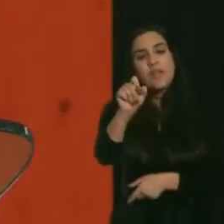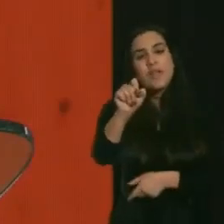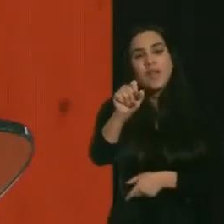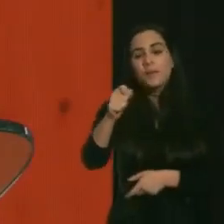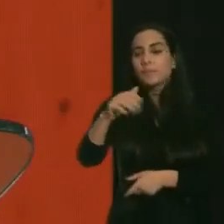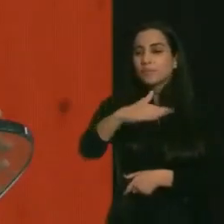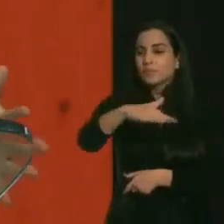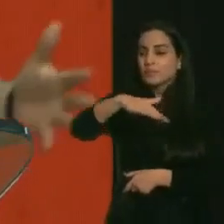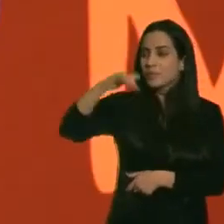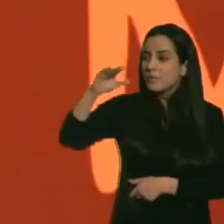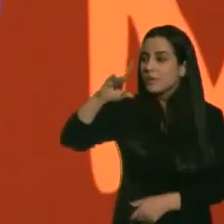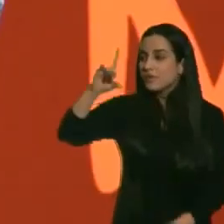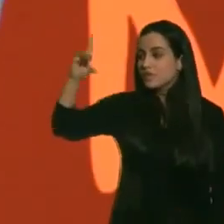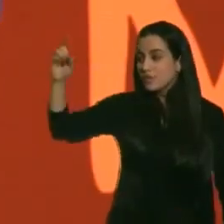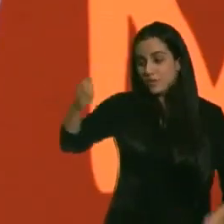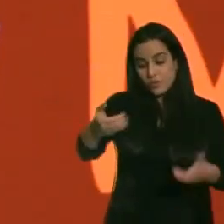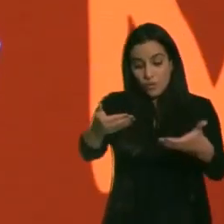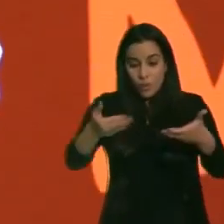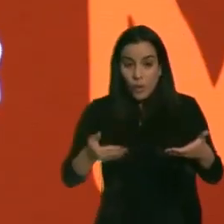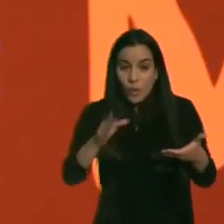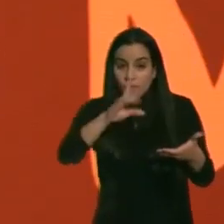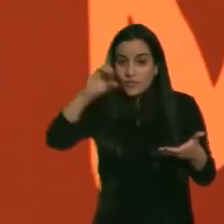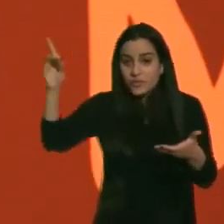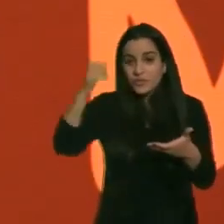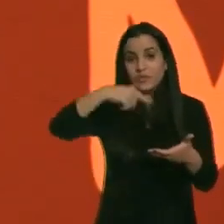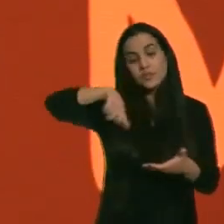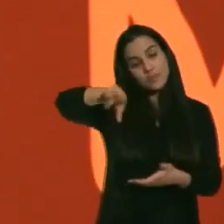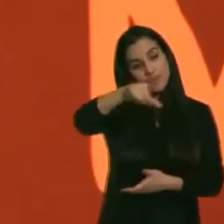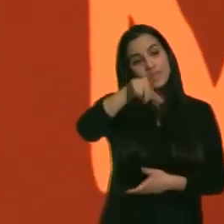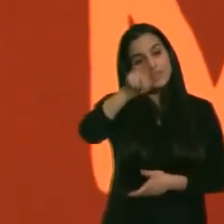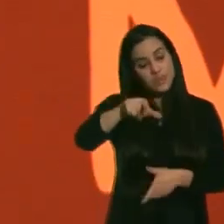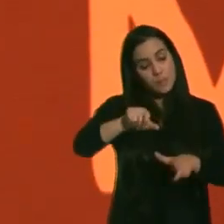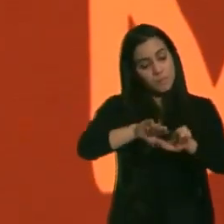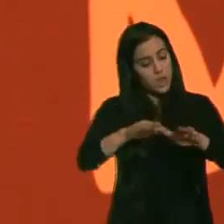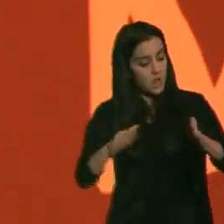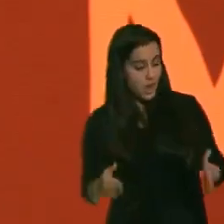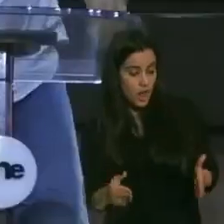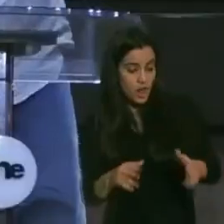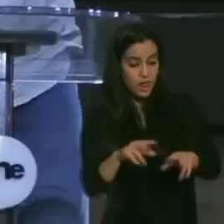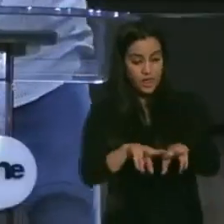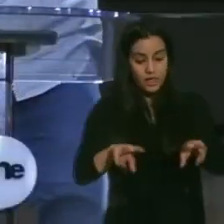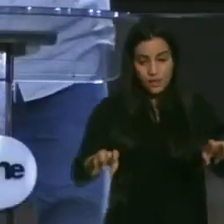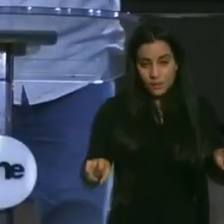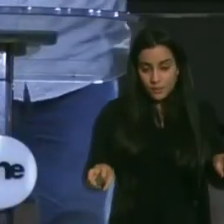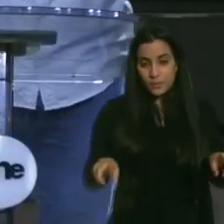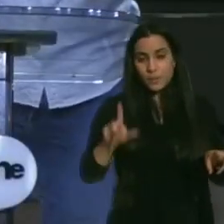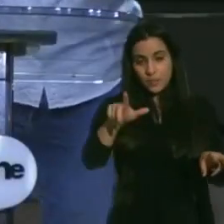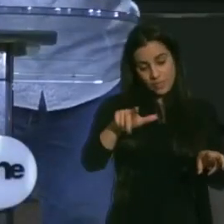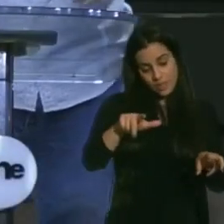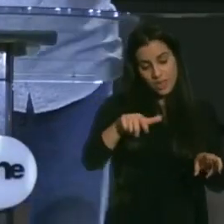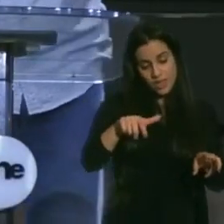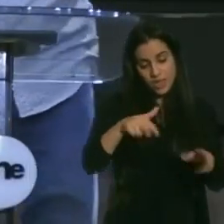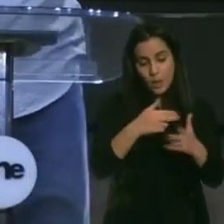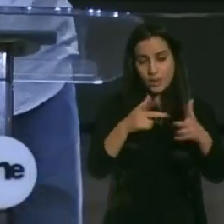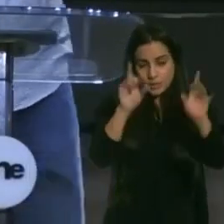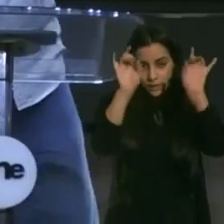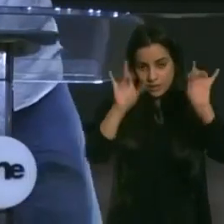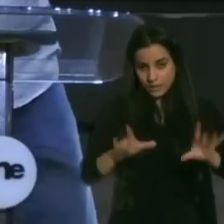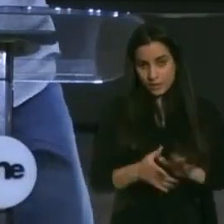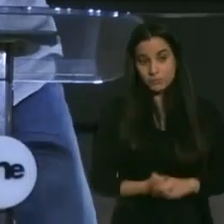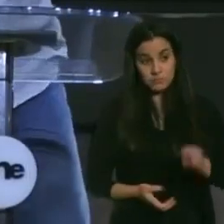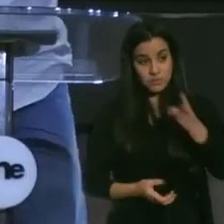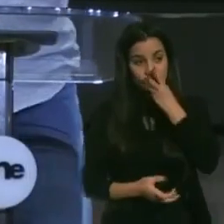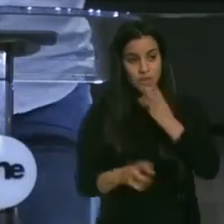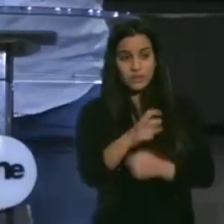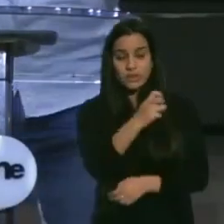um convite para um banquete. Isaías 55, 2 diz: escutem,